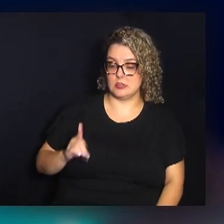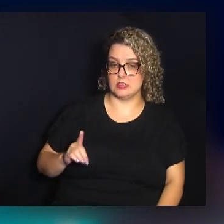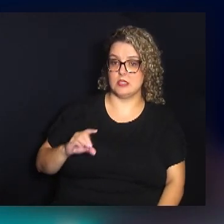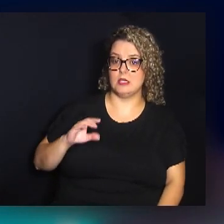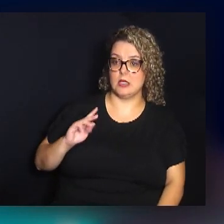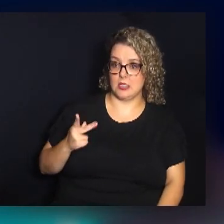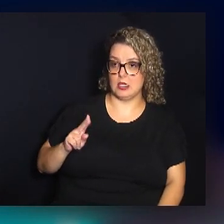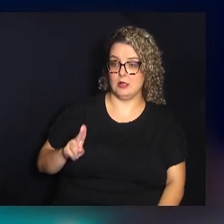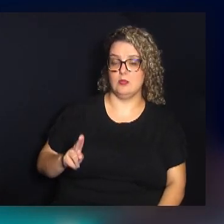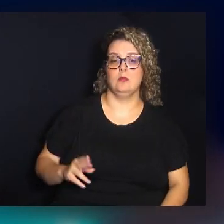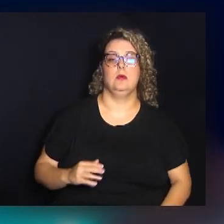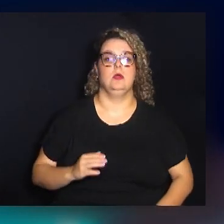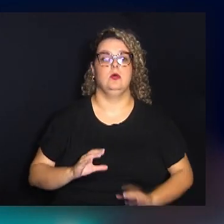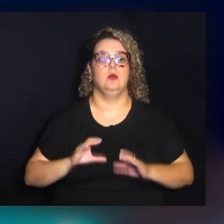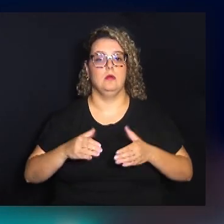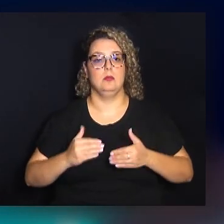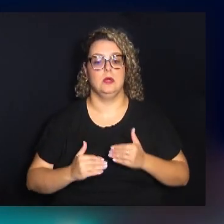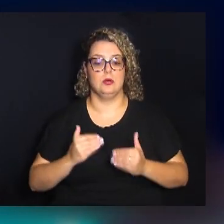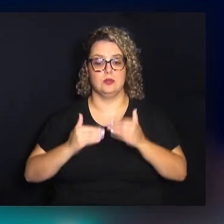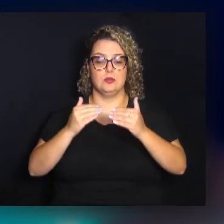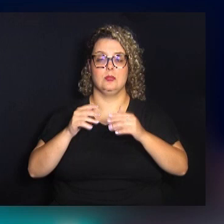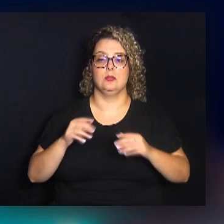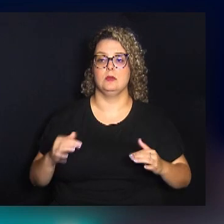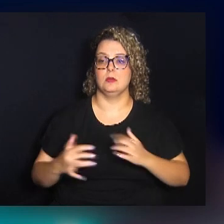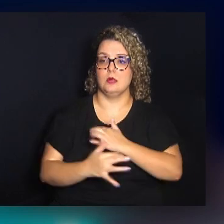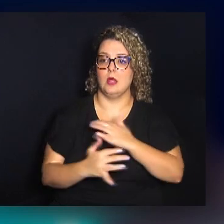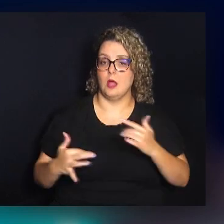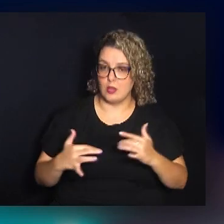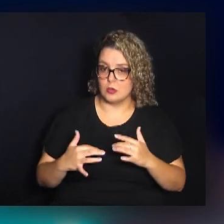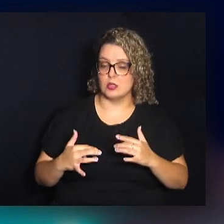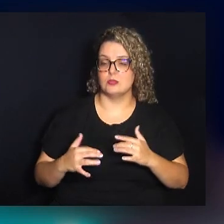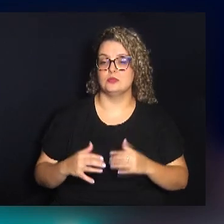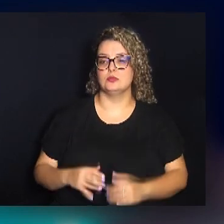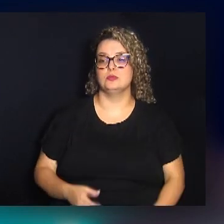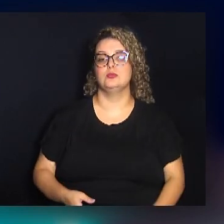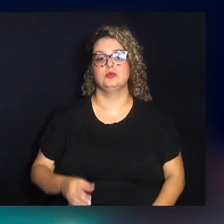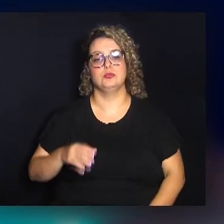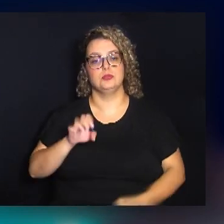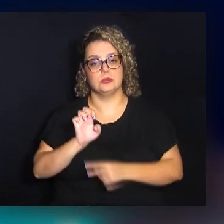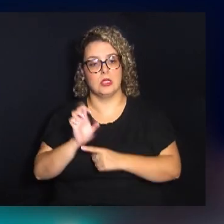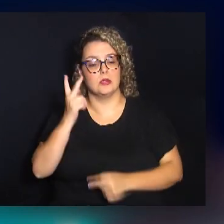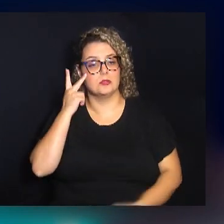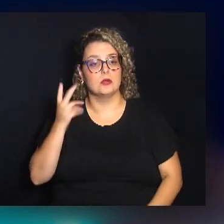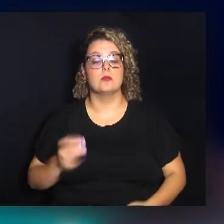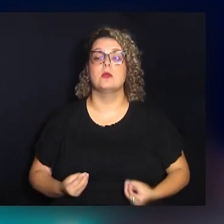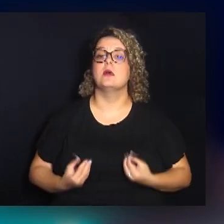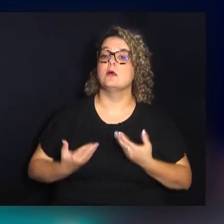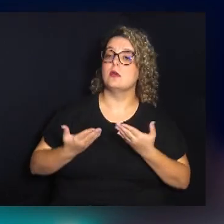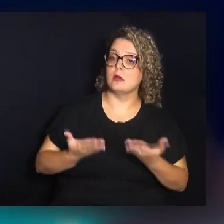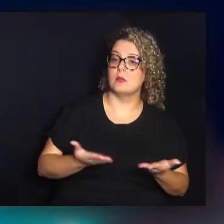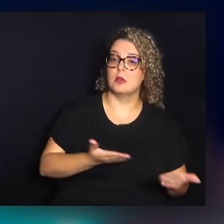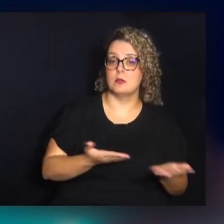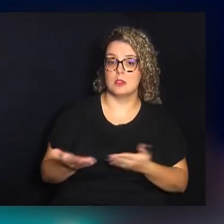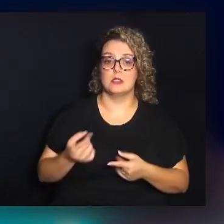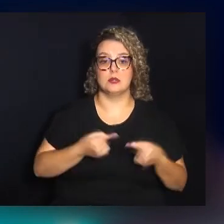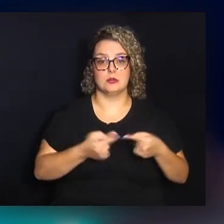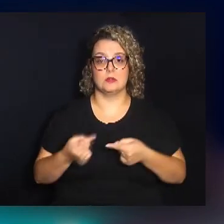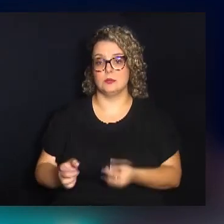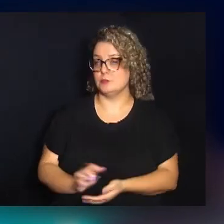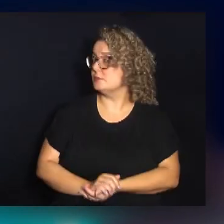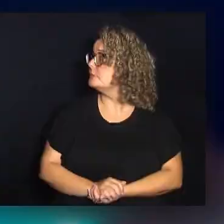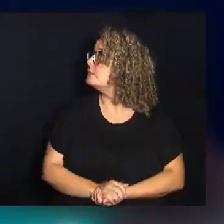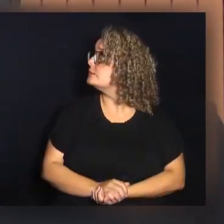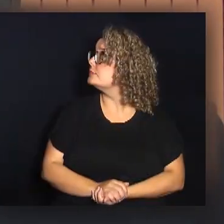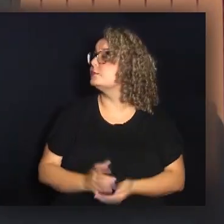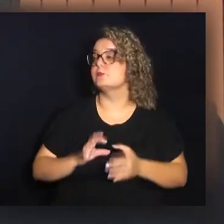CDHU, Companhia de Desenvolvimento Habitacional e Urbano do Estado de São Paulo, foi apresentado e